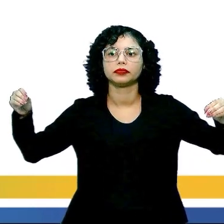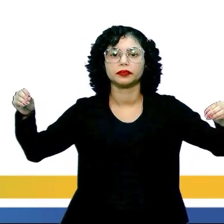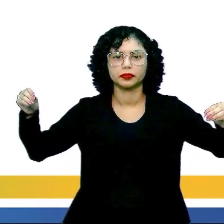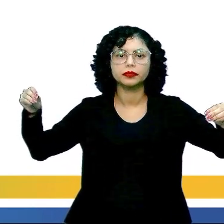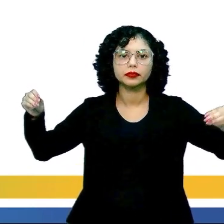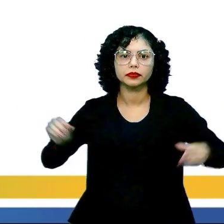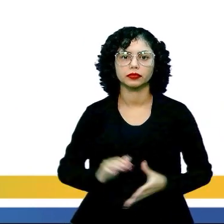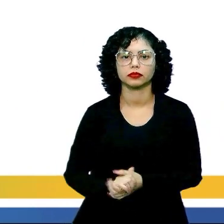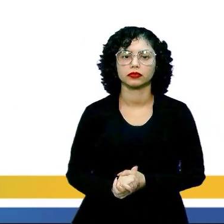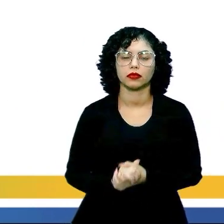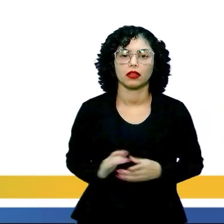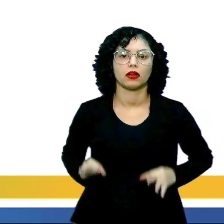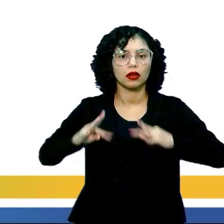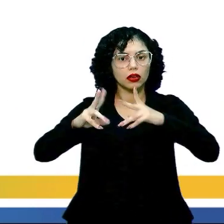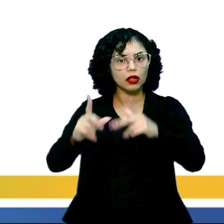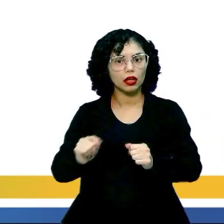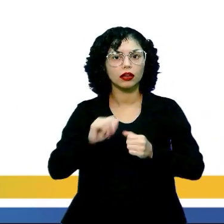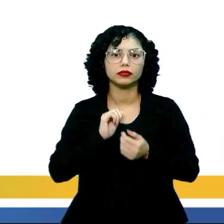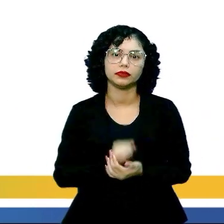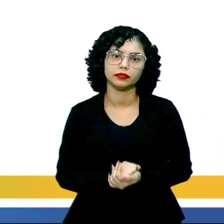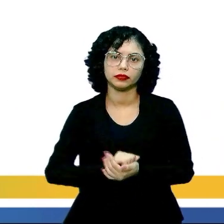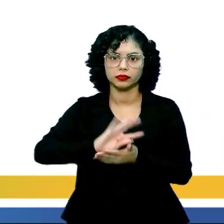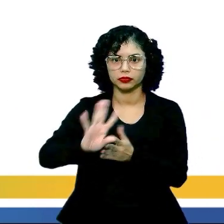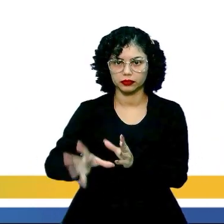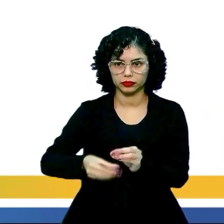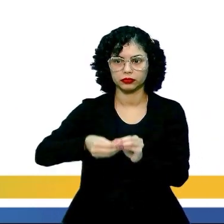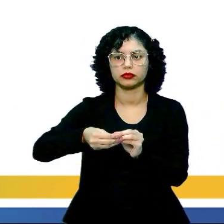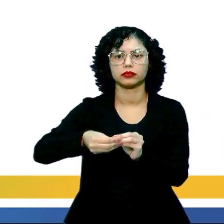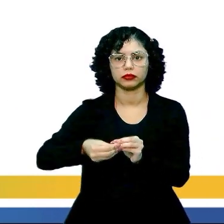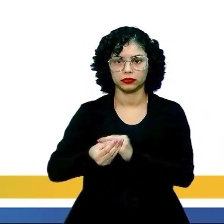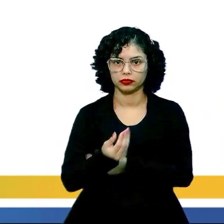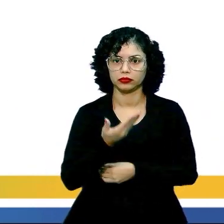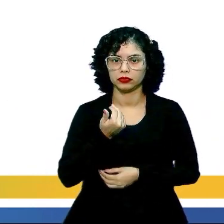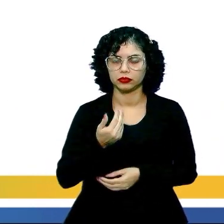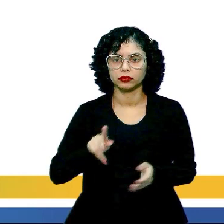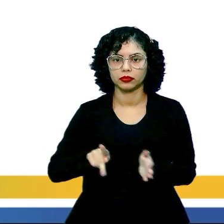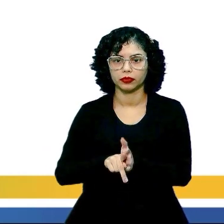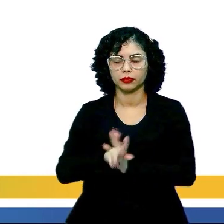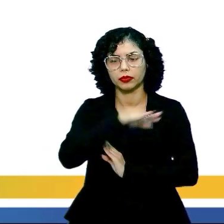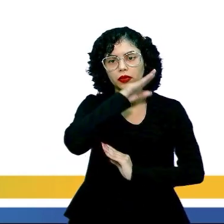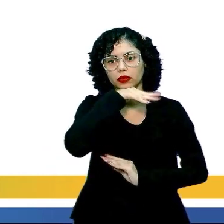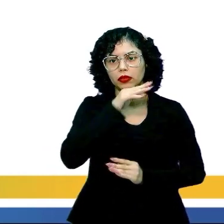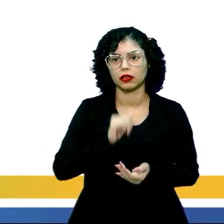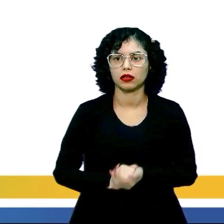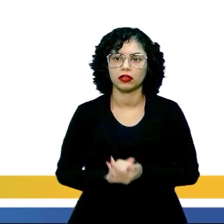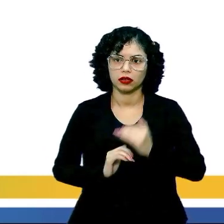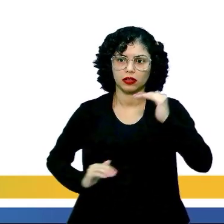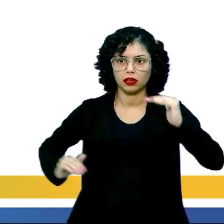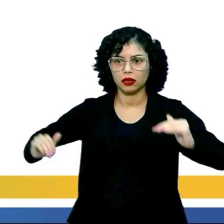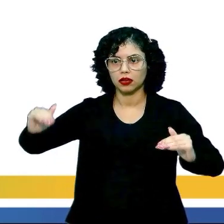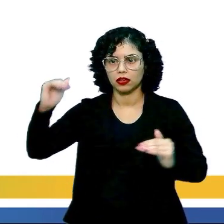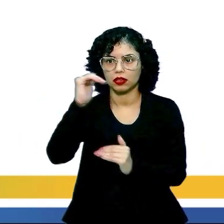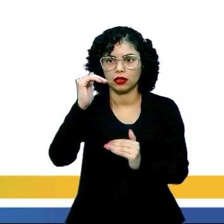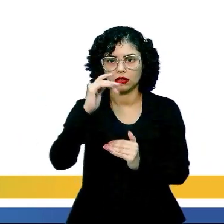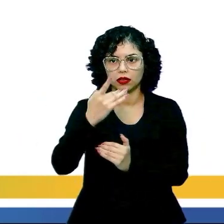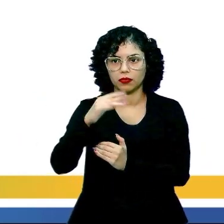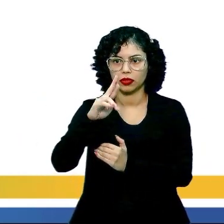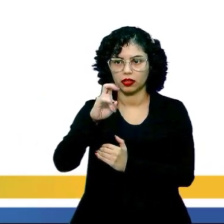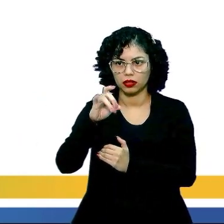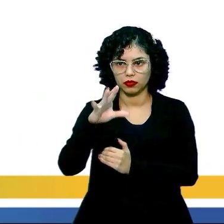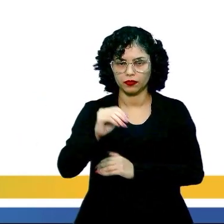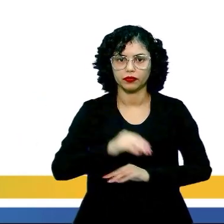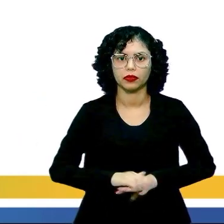fertilizante para o solo e como complemento em rações animais devido a seu elevado